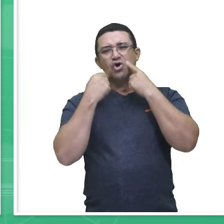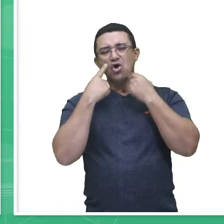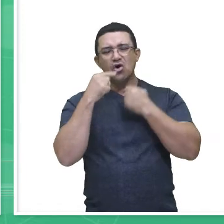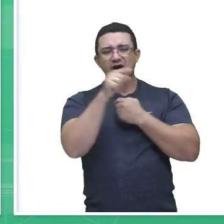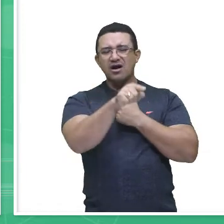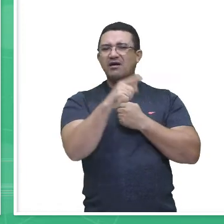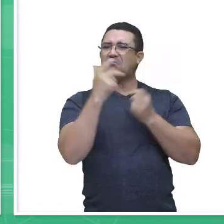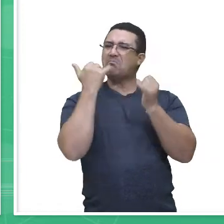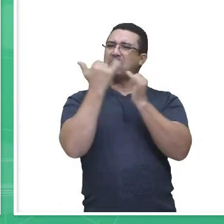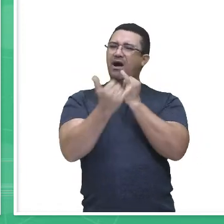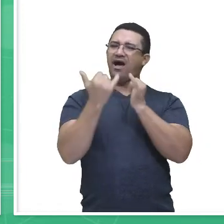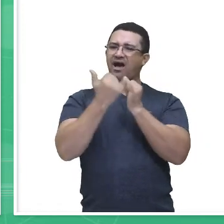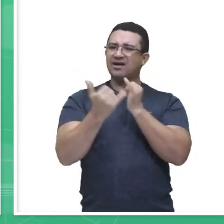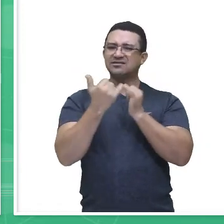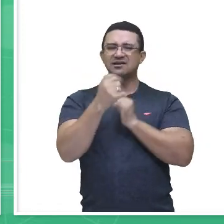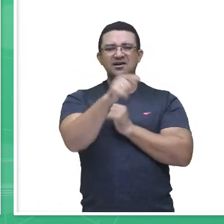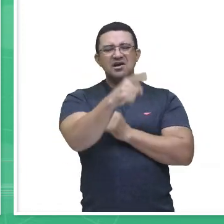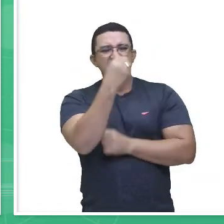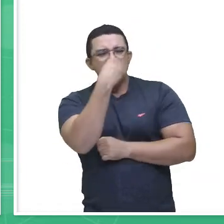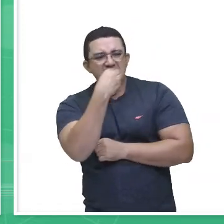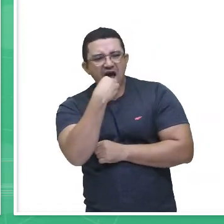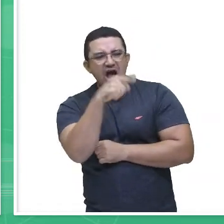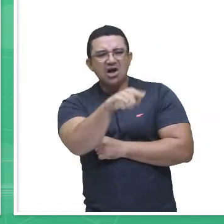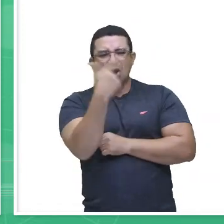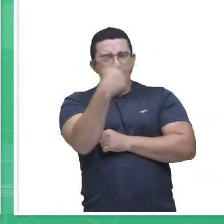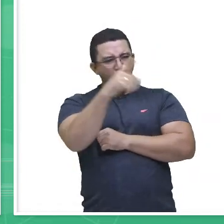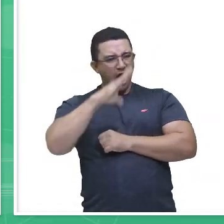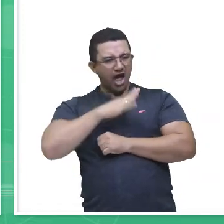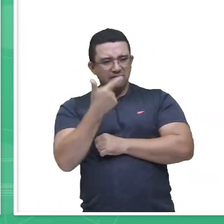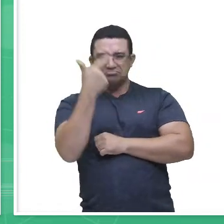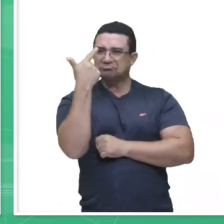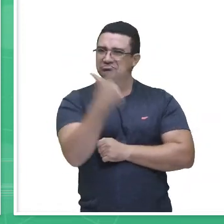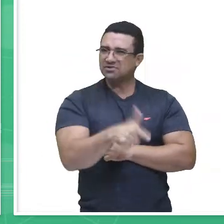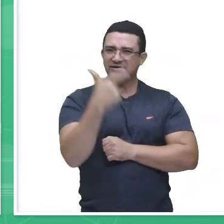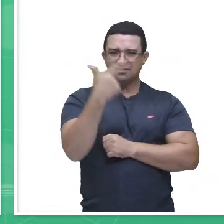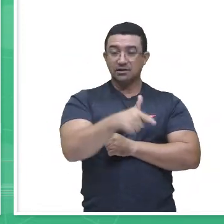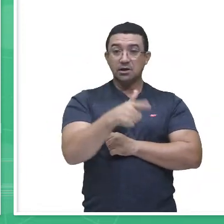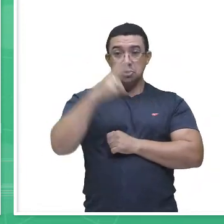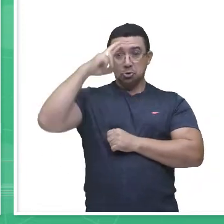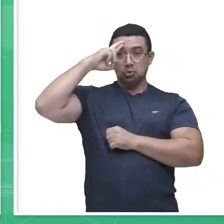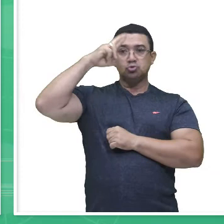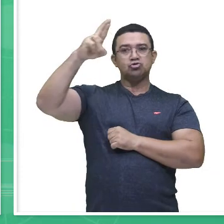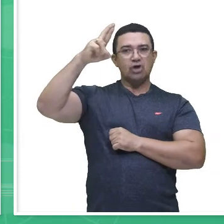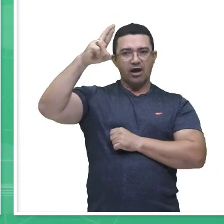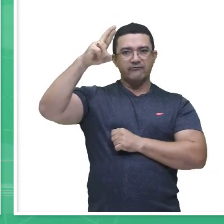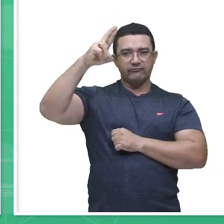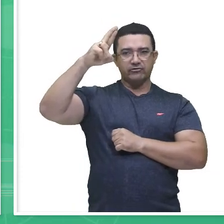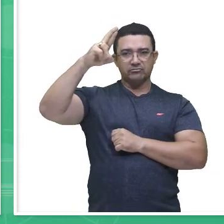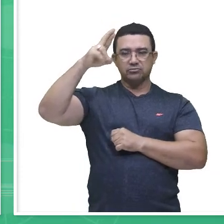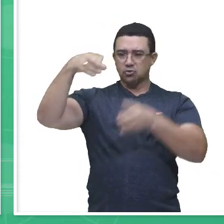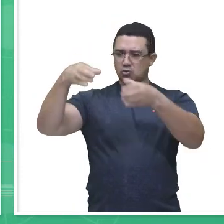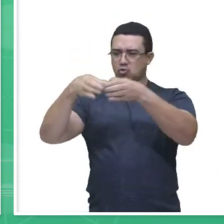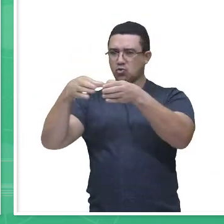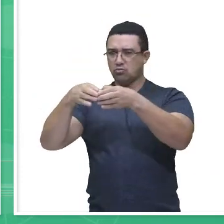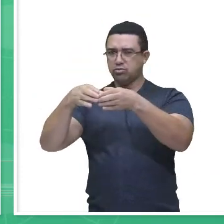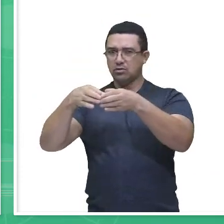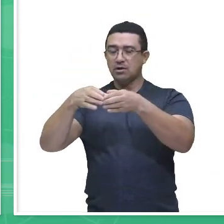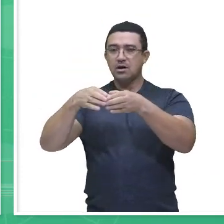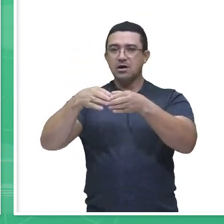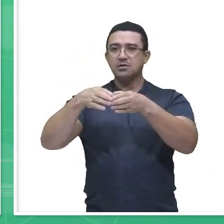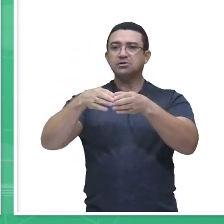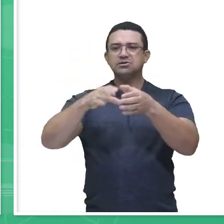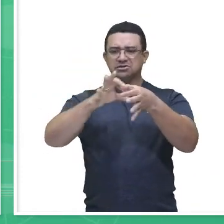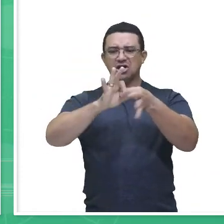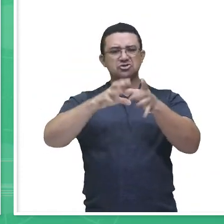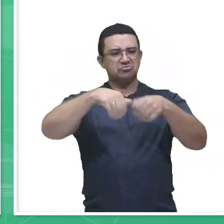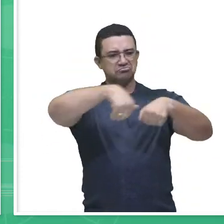covarde, e aí o chefe da tribo não quis que ele fosse consumido, né? Que ele fosse para o ritual. Percebe que ele foi mandado embora. E